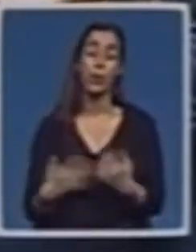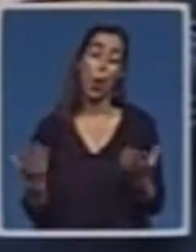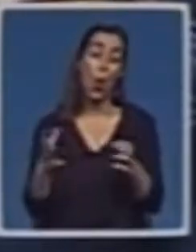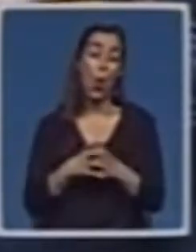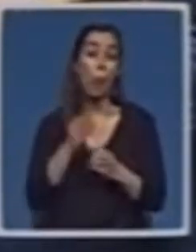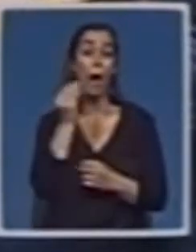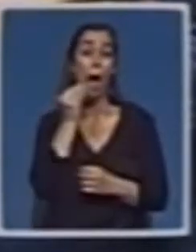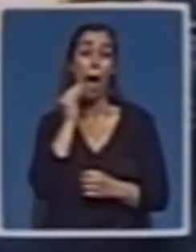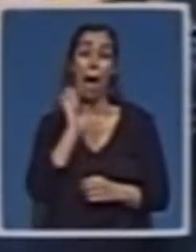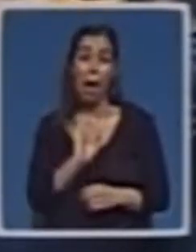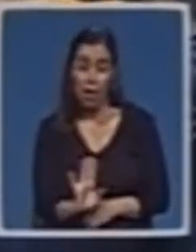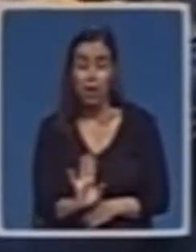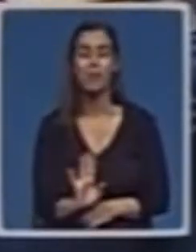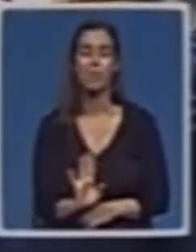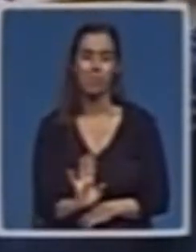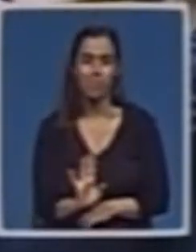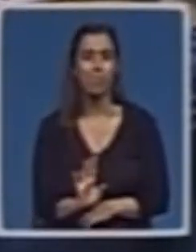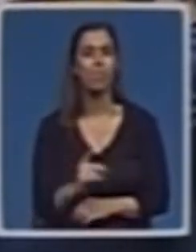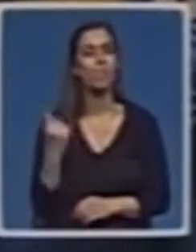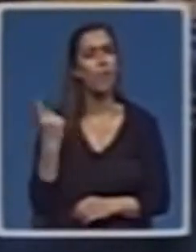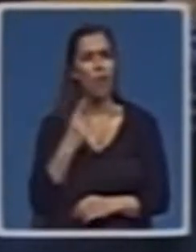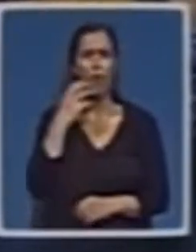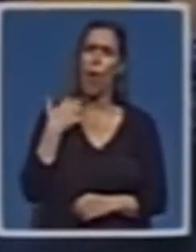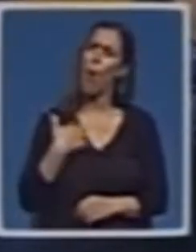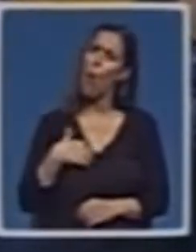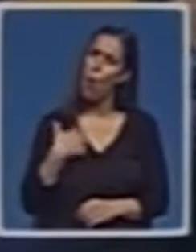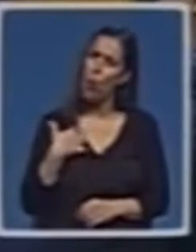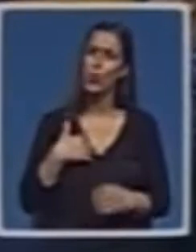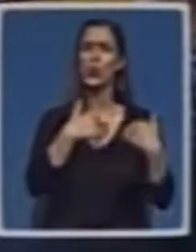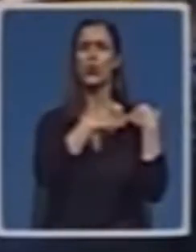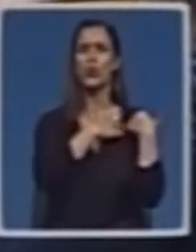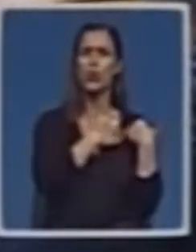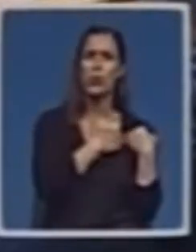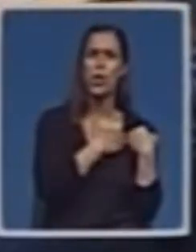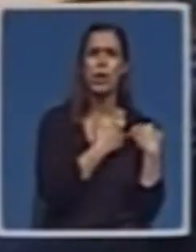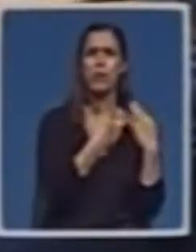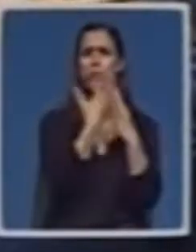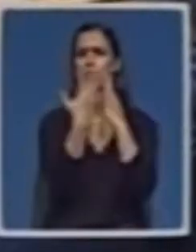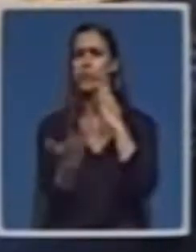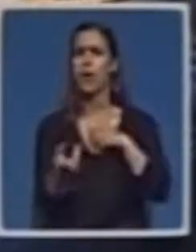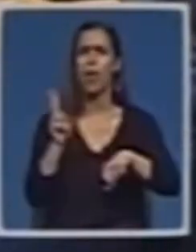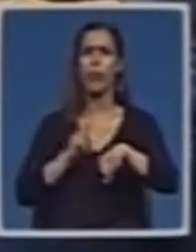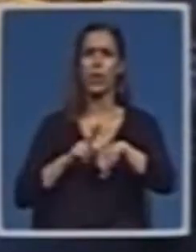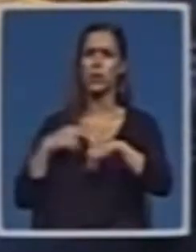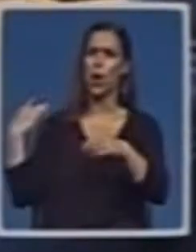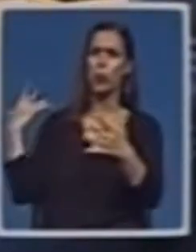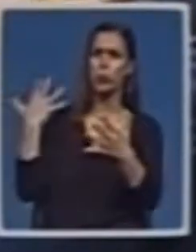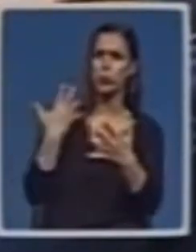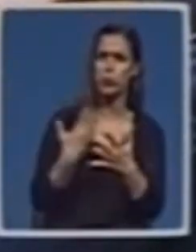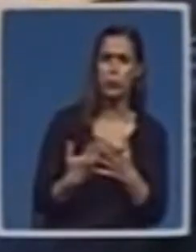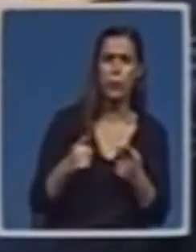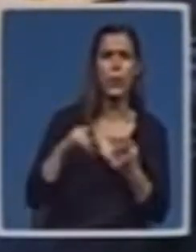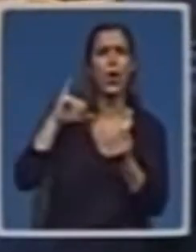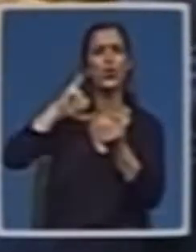assim, tem efetivamente mérito, que é o mérito que é da responsabilidade das inúmeras direções que tem tido, das